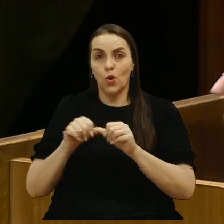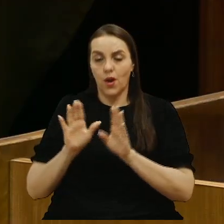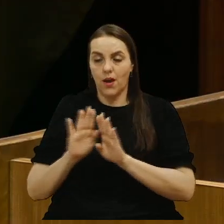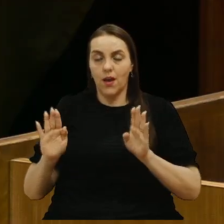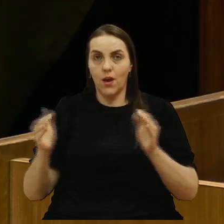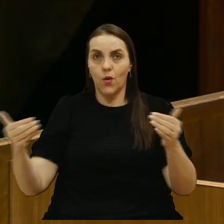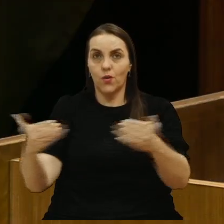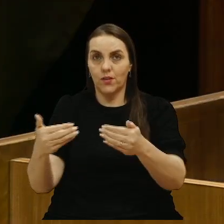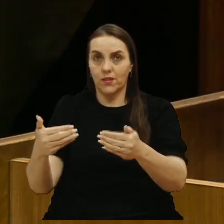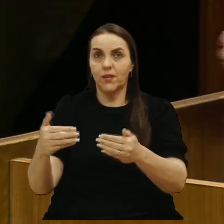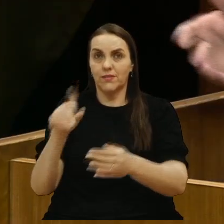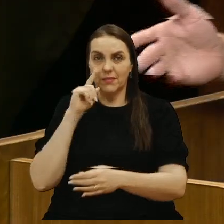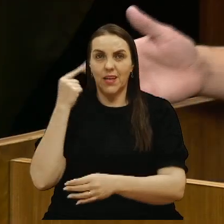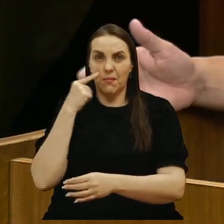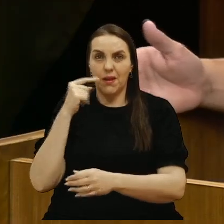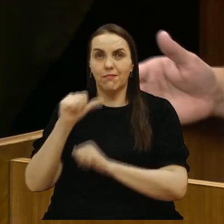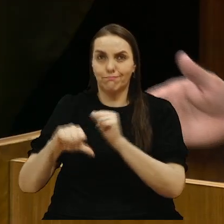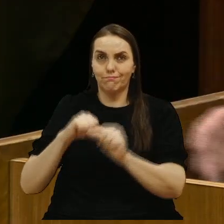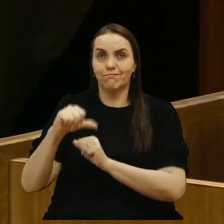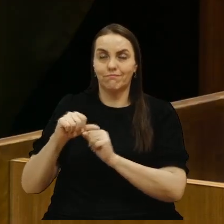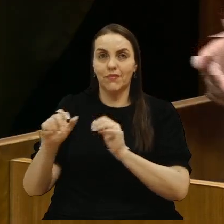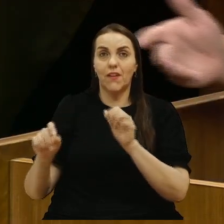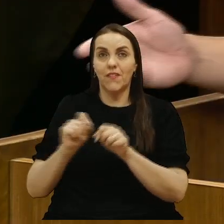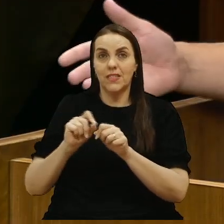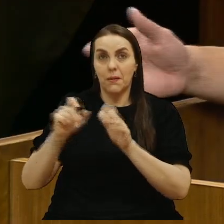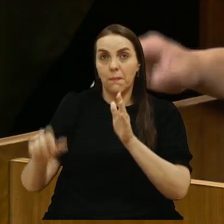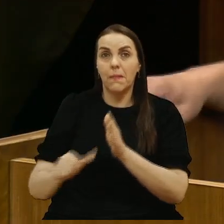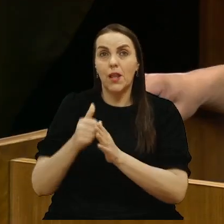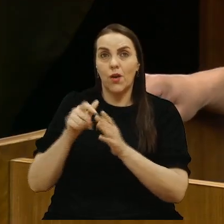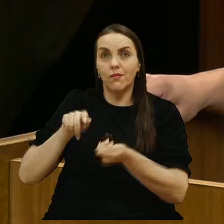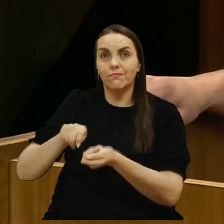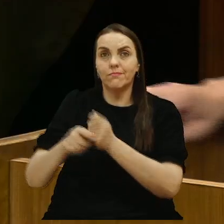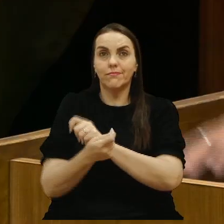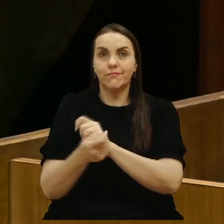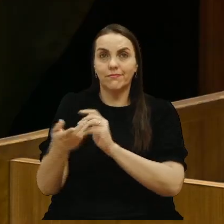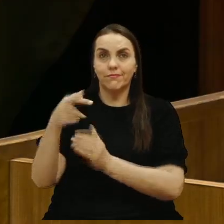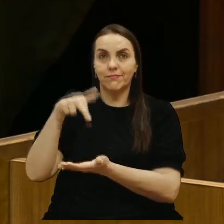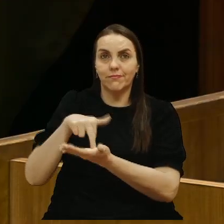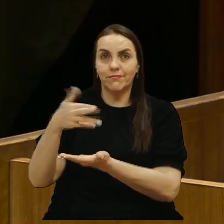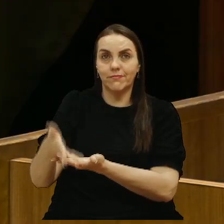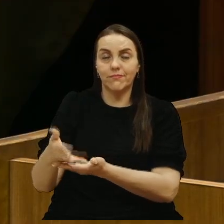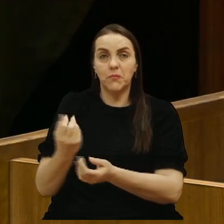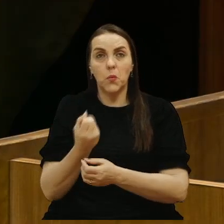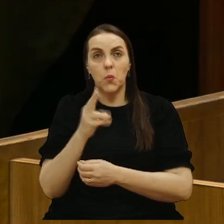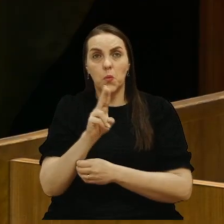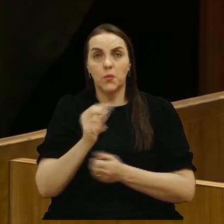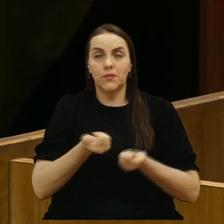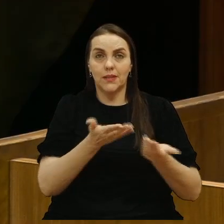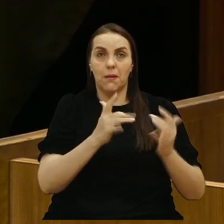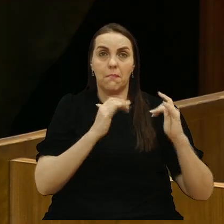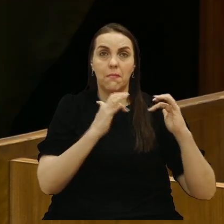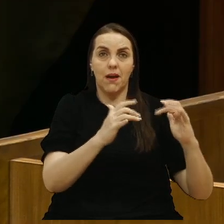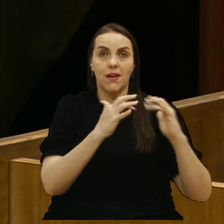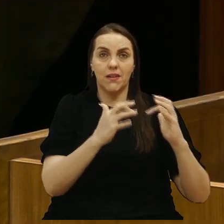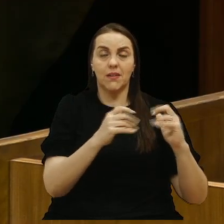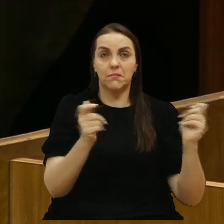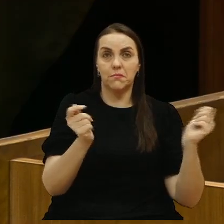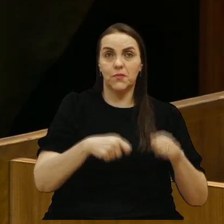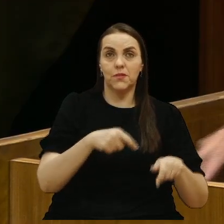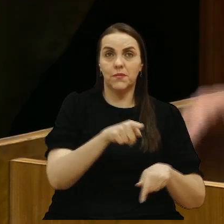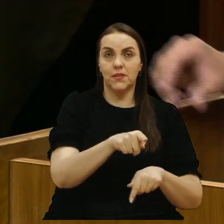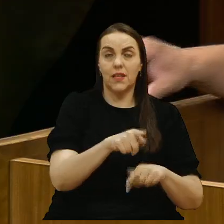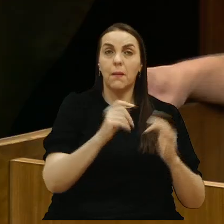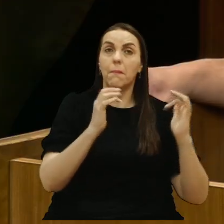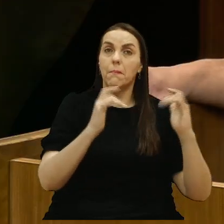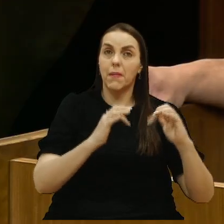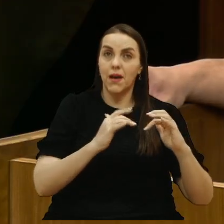containers e faz containers melhores, que sejam mais adaptados àquilo, ou a gente dá maquinário suficiente para que as